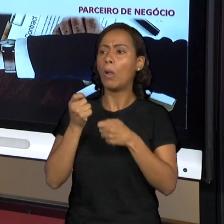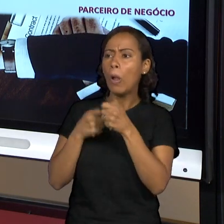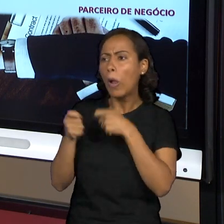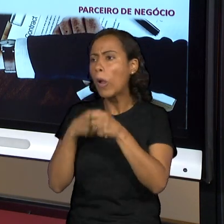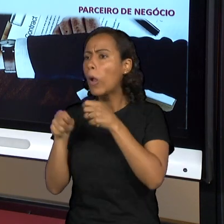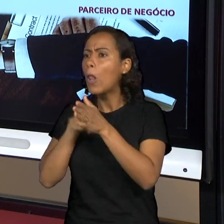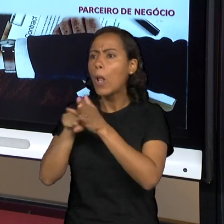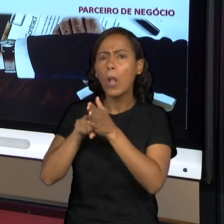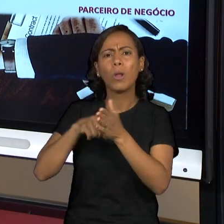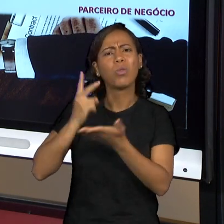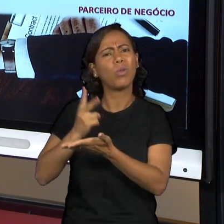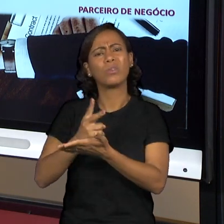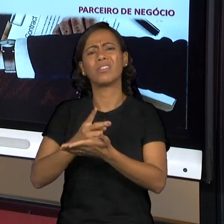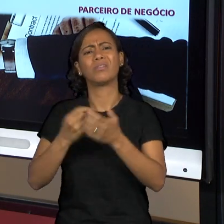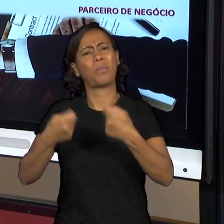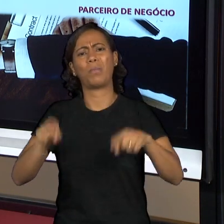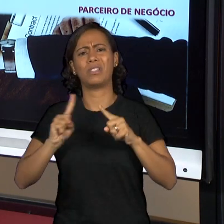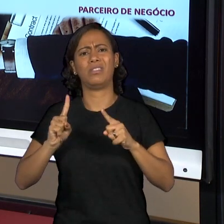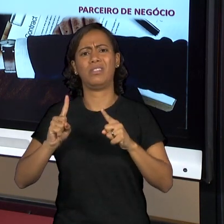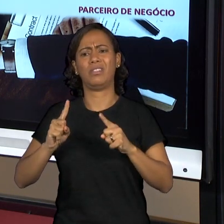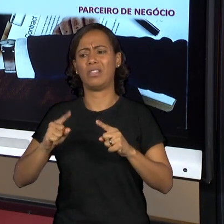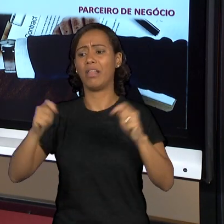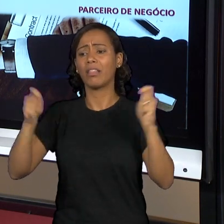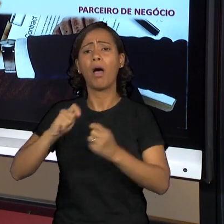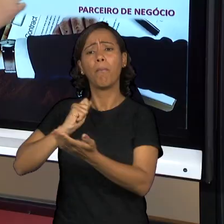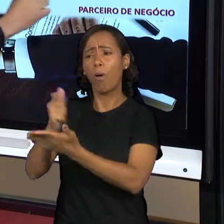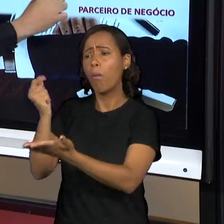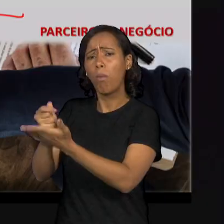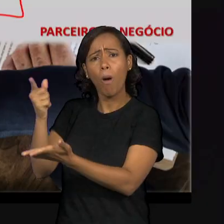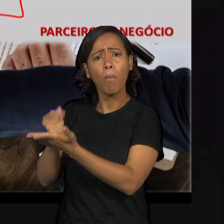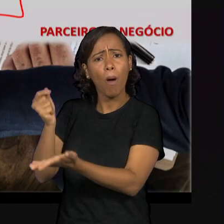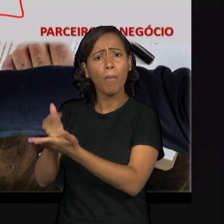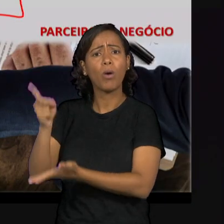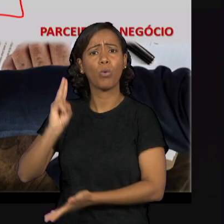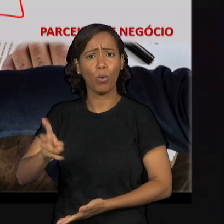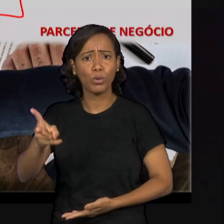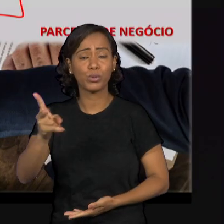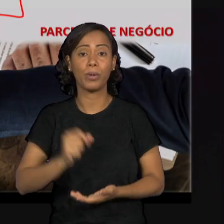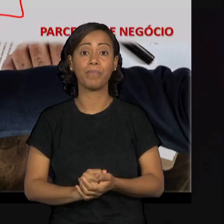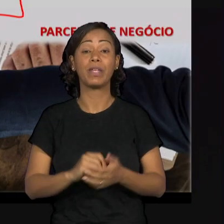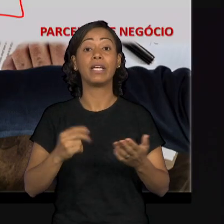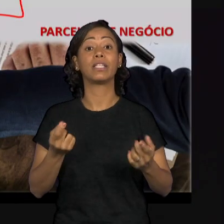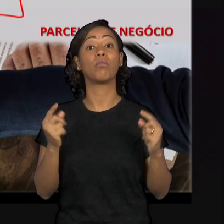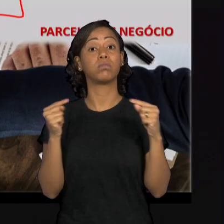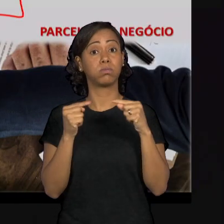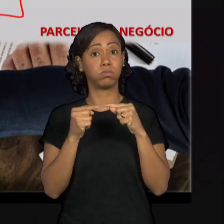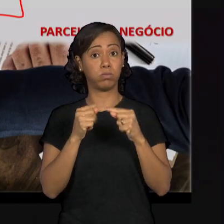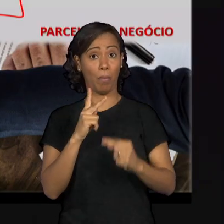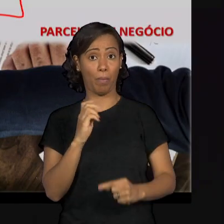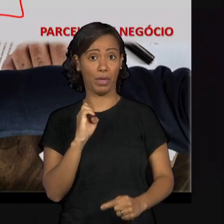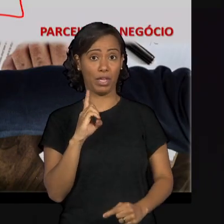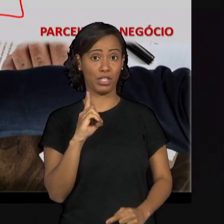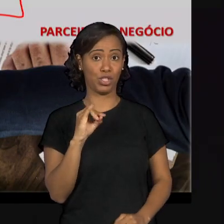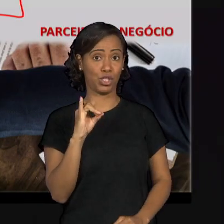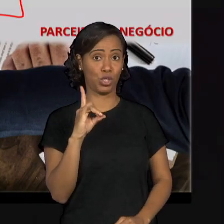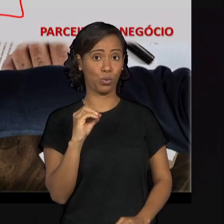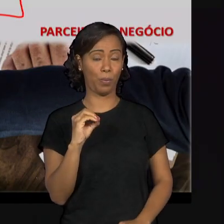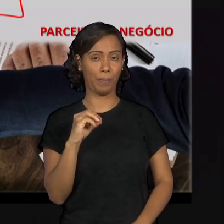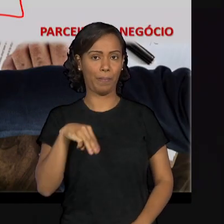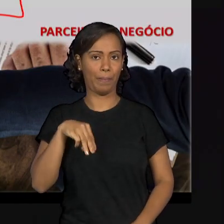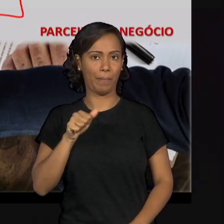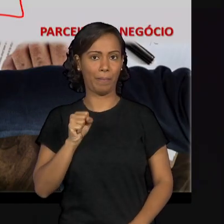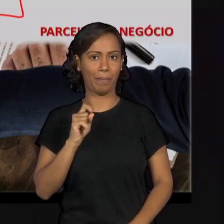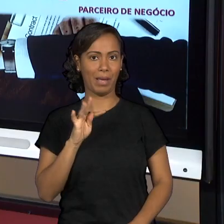negociação rotineira. Então eu começo a fazer esse processo de pedido master após uma série